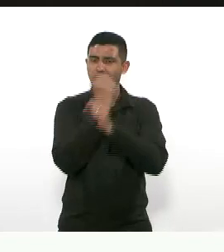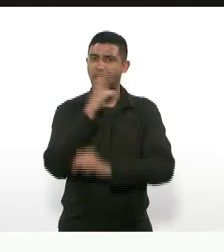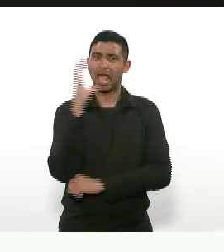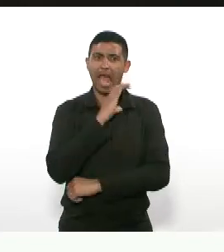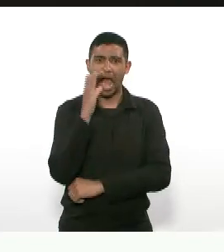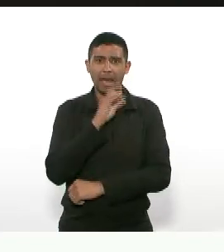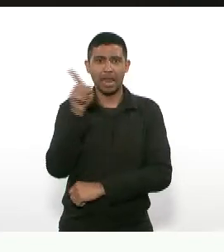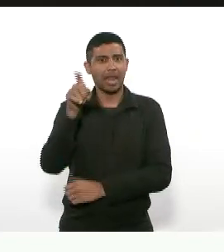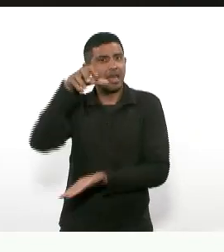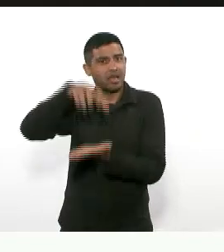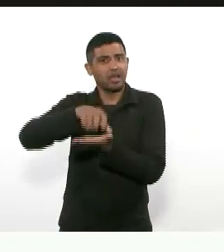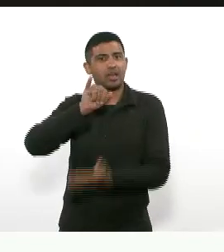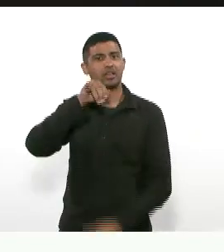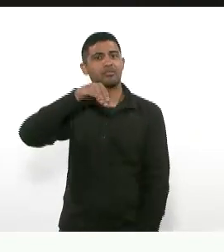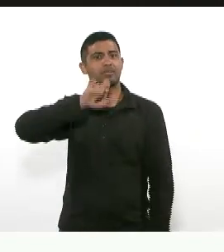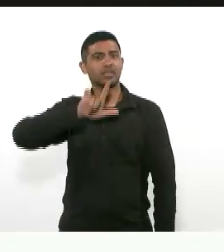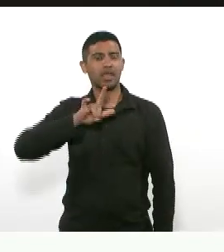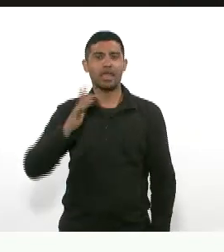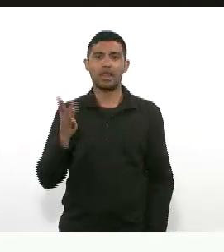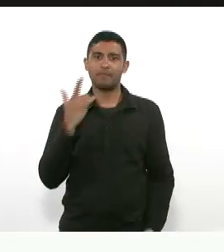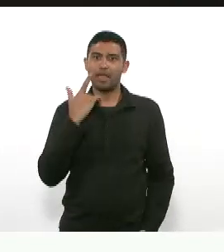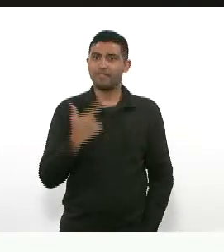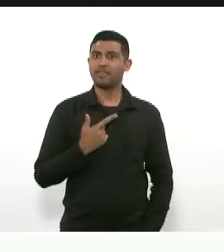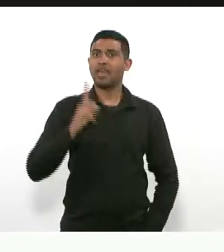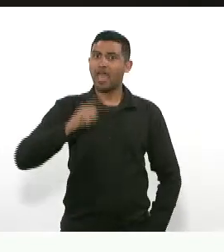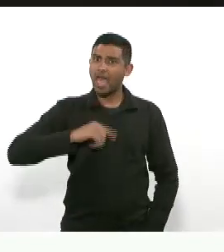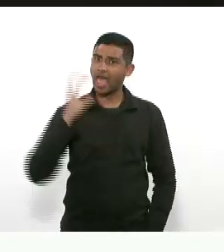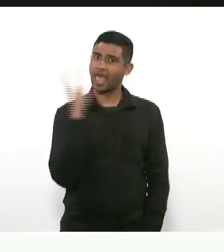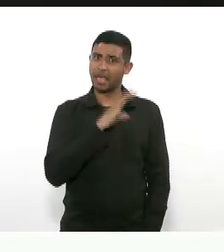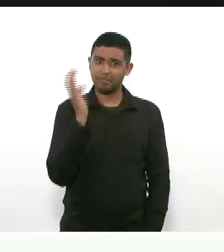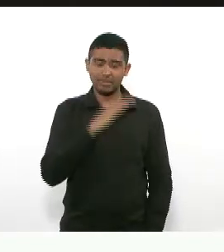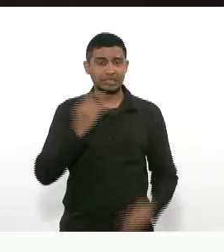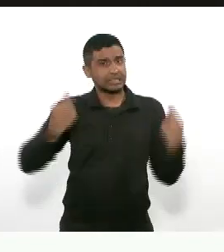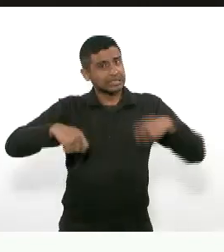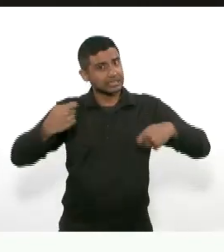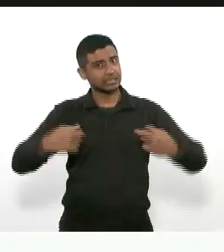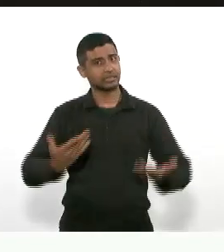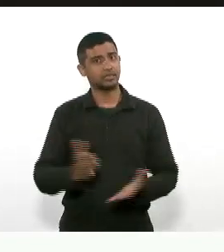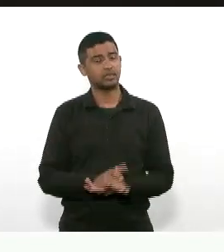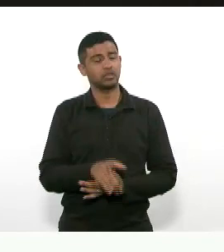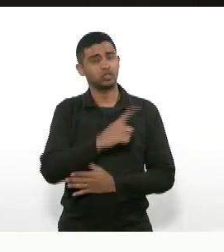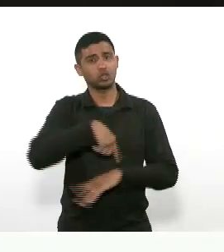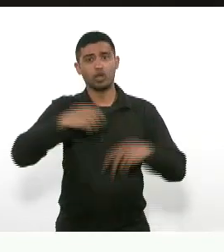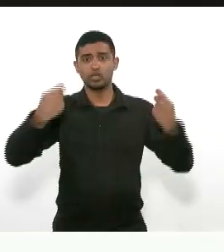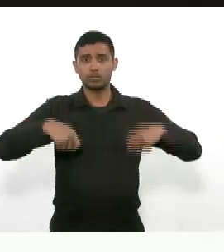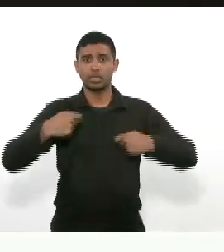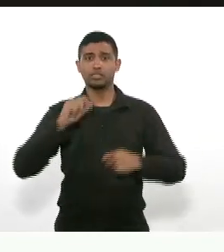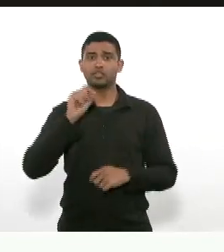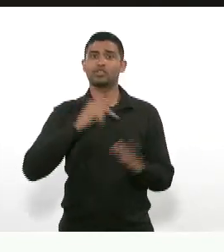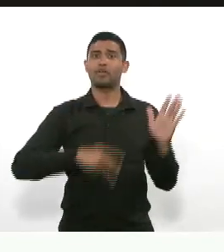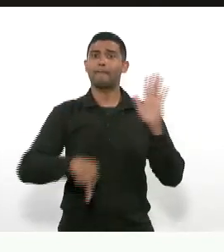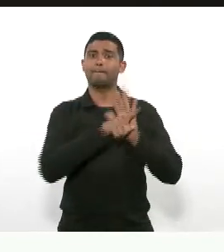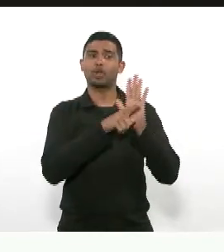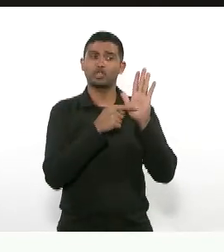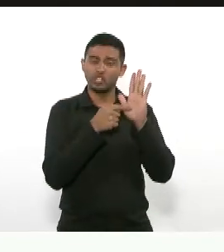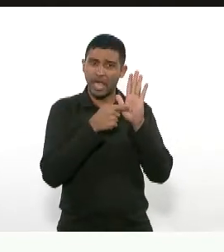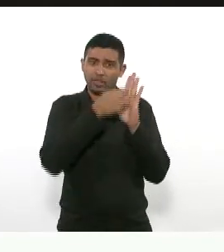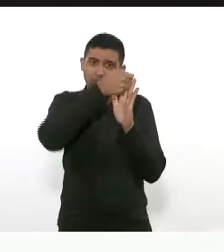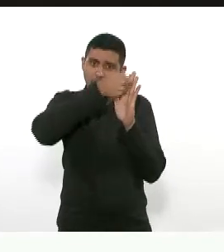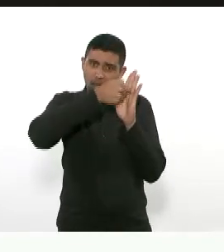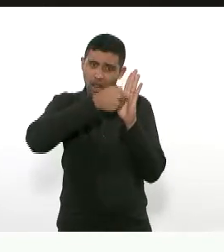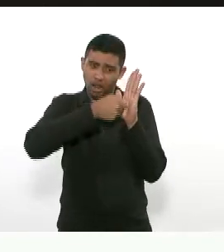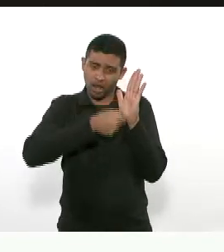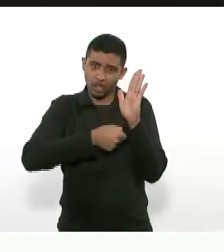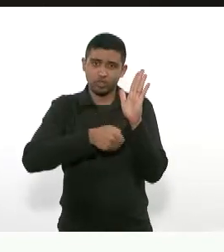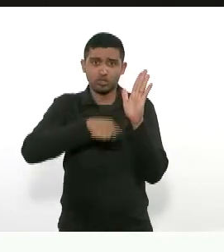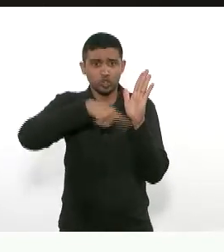IML, mas isso é uma coisa emergencial. Na verdade, o que nós precisamos é de um projeto que nós